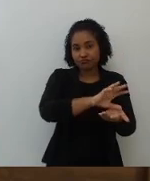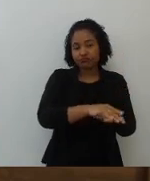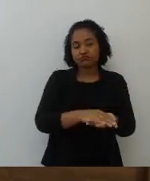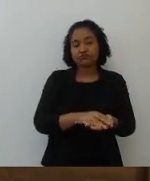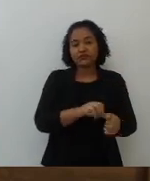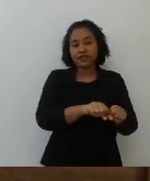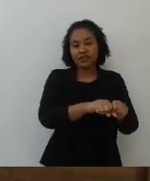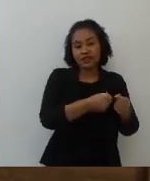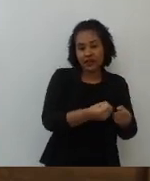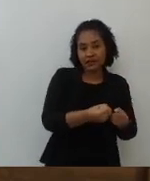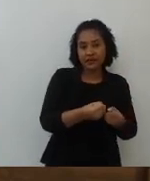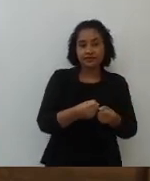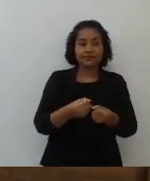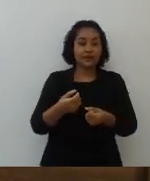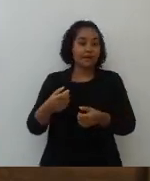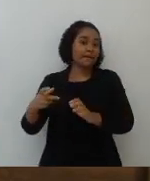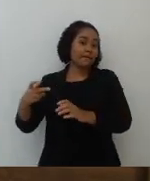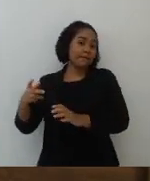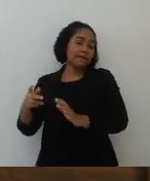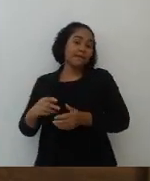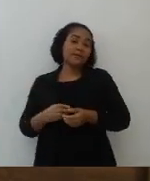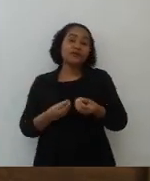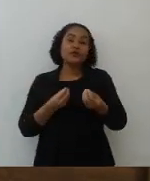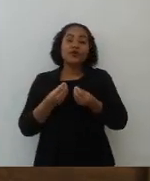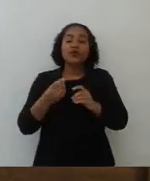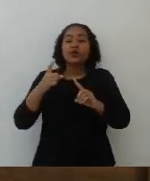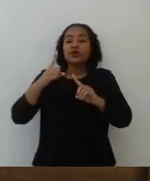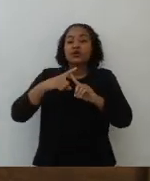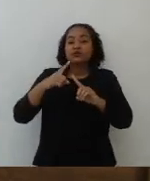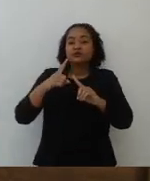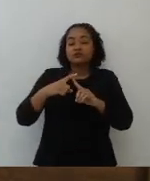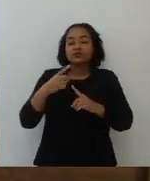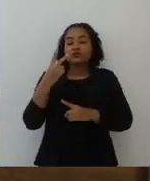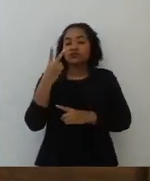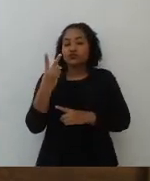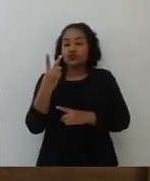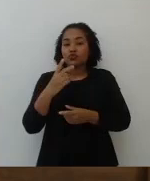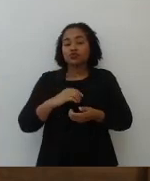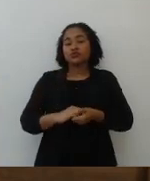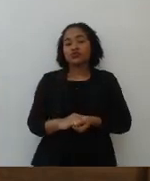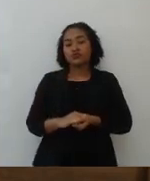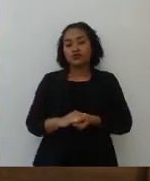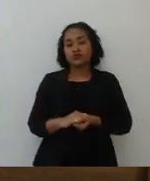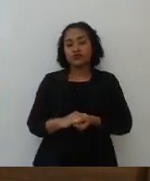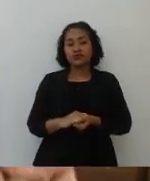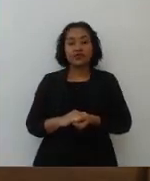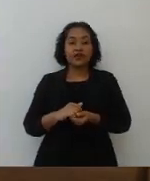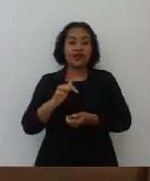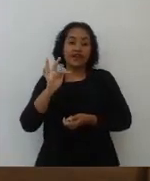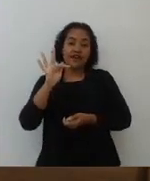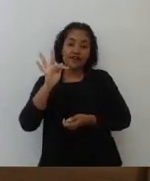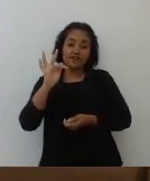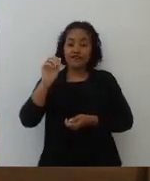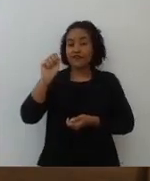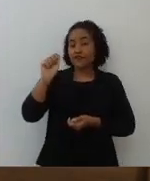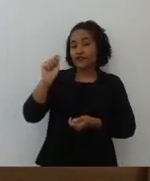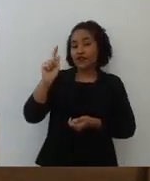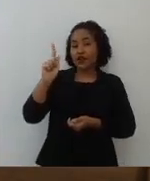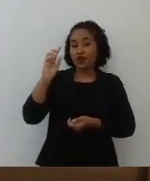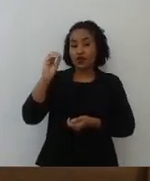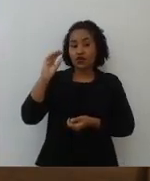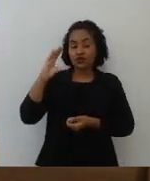externo, tá? E aí a gente tem duas formas de heterofagia. Heterofagia por fagocitose